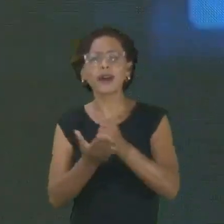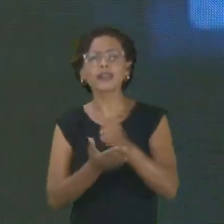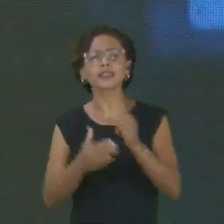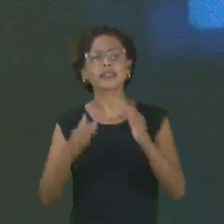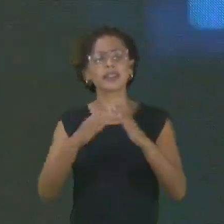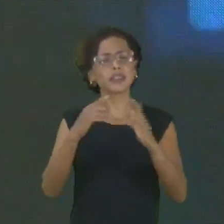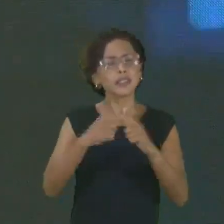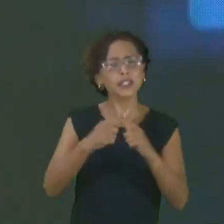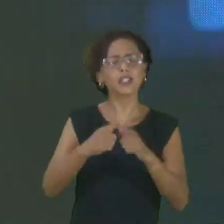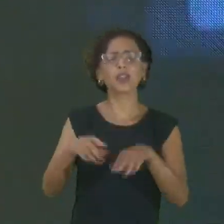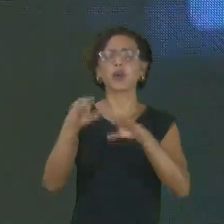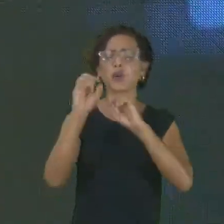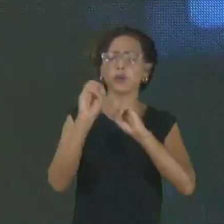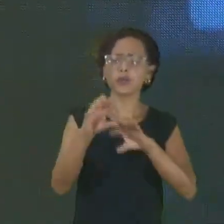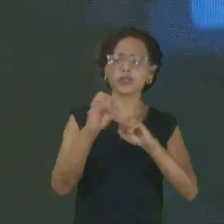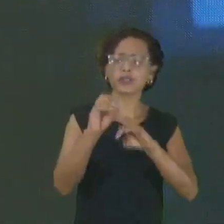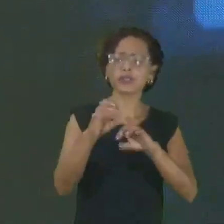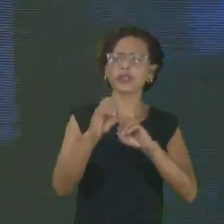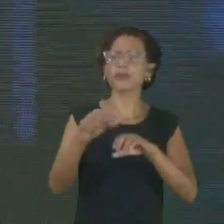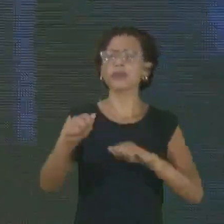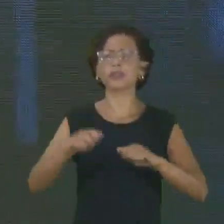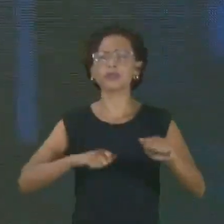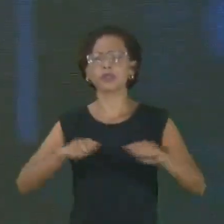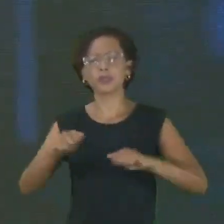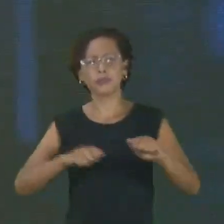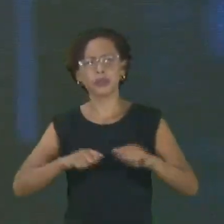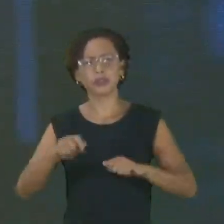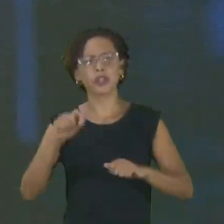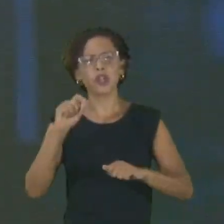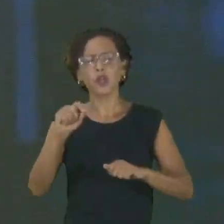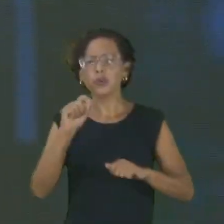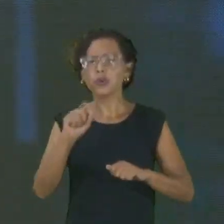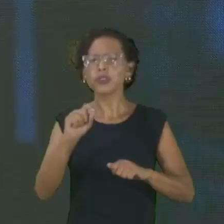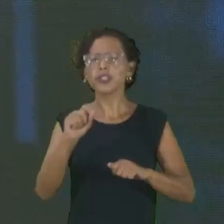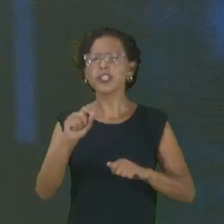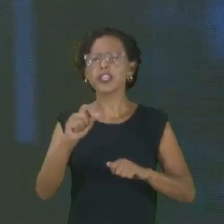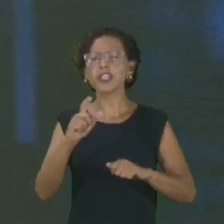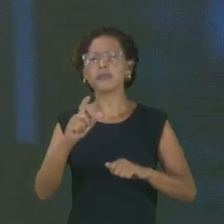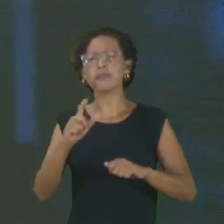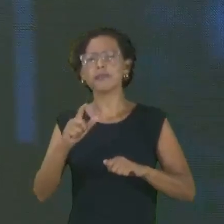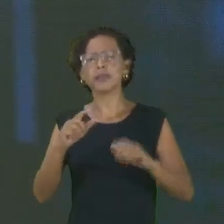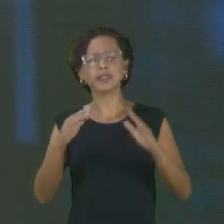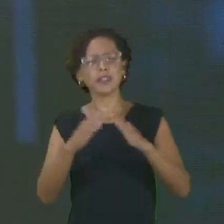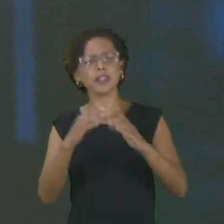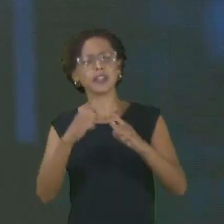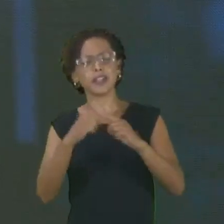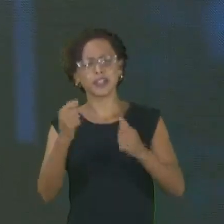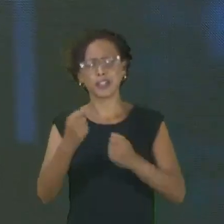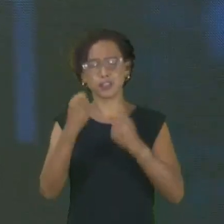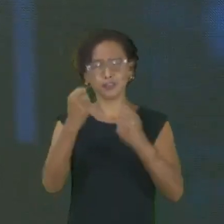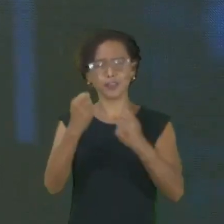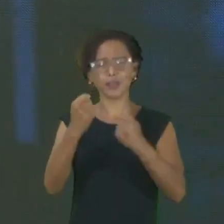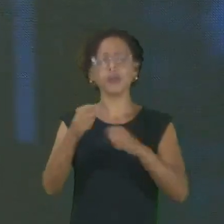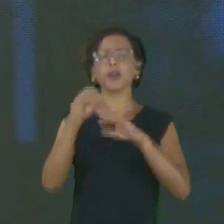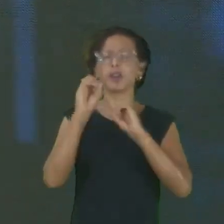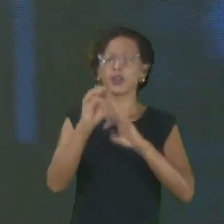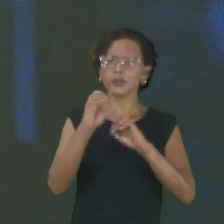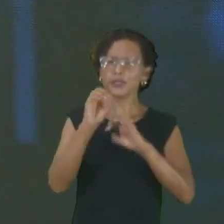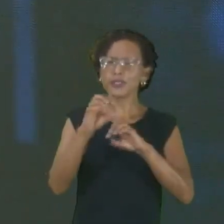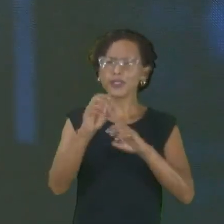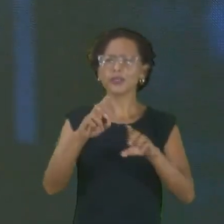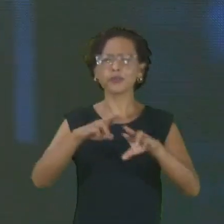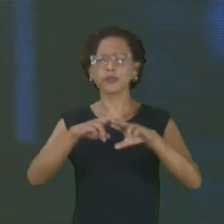Ensinamento dos apóstolos. O que mantém a igreja firme é o ensino. Por isso que crente bom é crente que vem do culto de